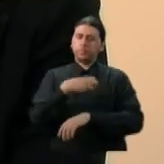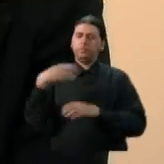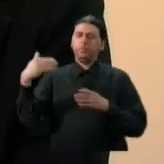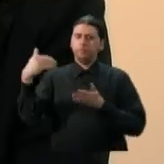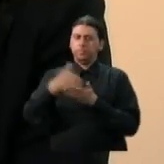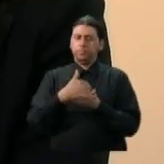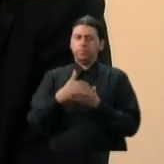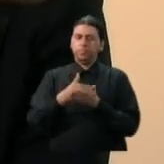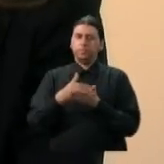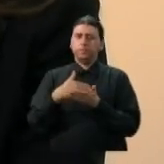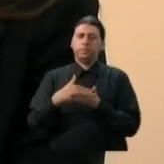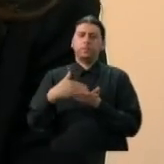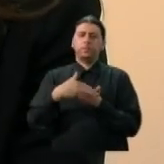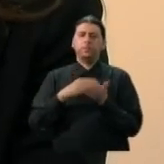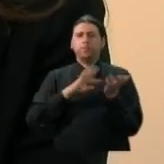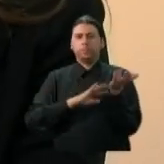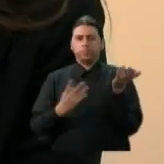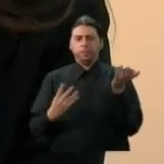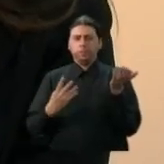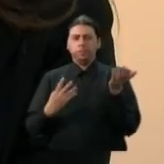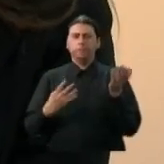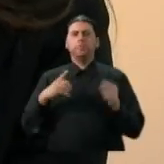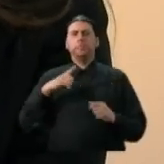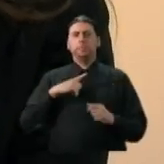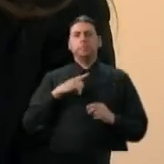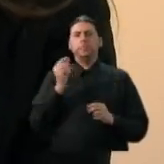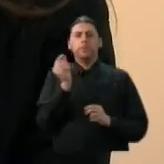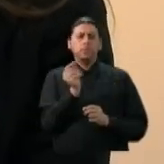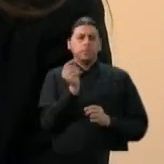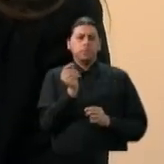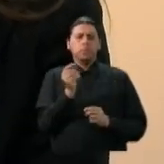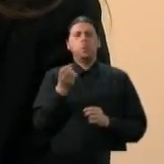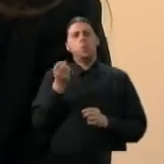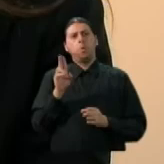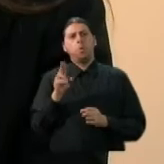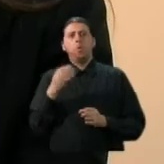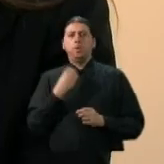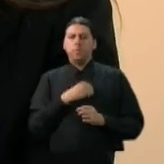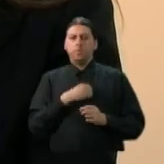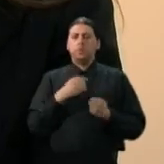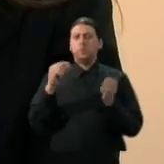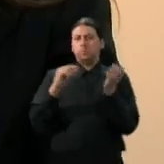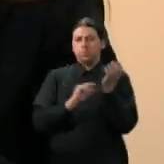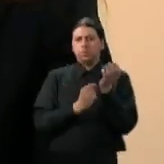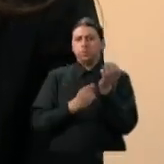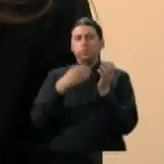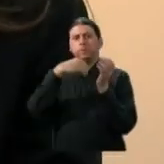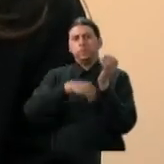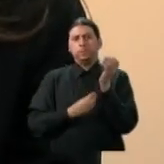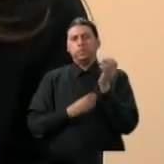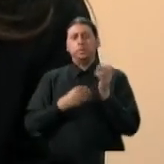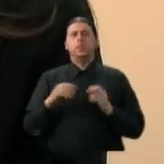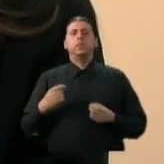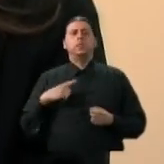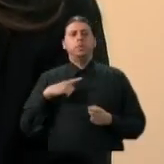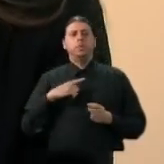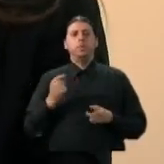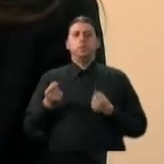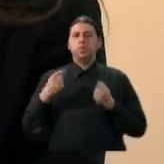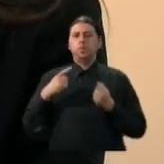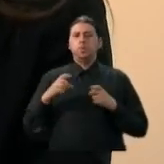agente ou inativado, morto, né, um fragmento, ou vivo, e vai provocar a